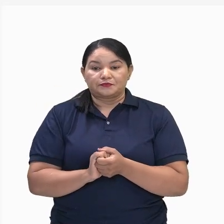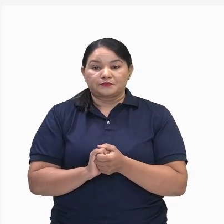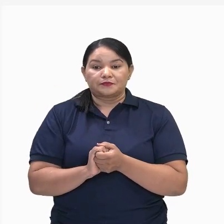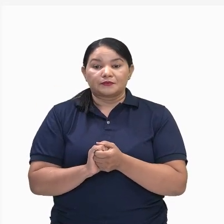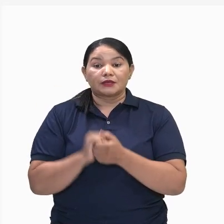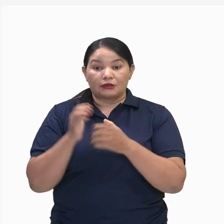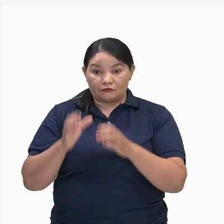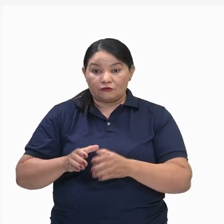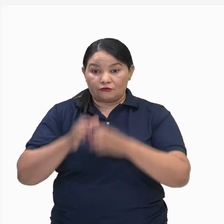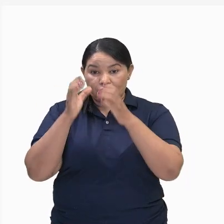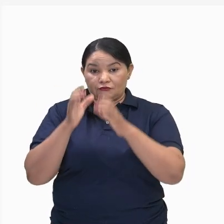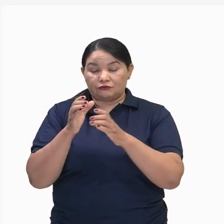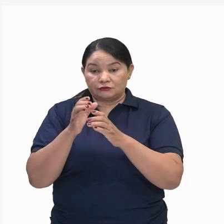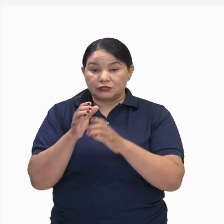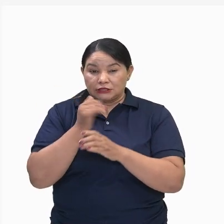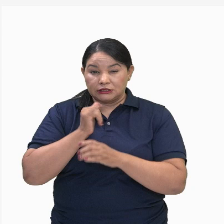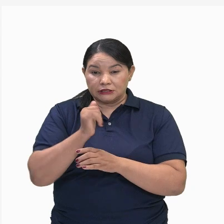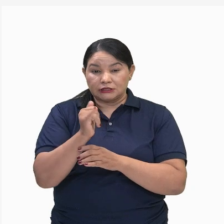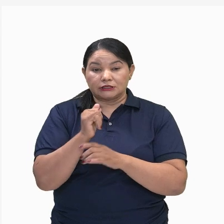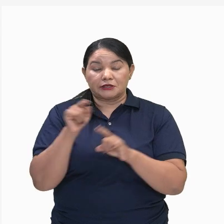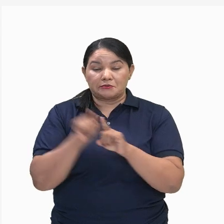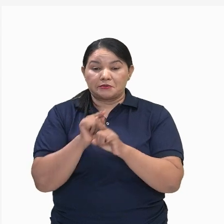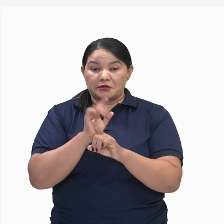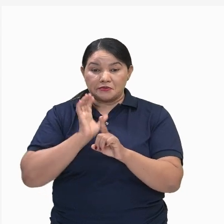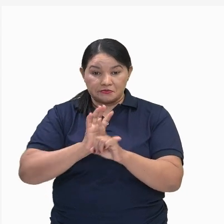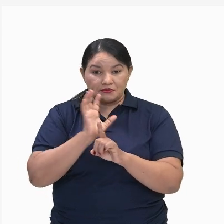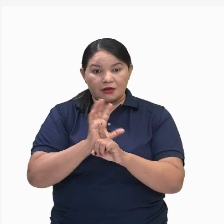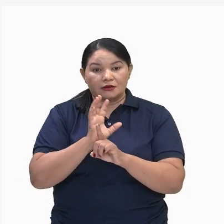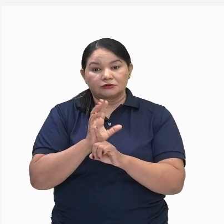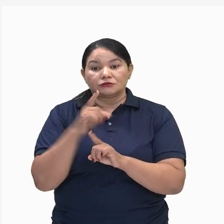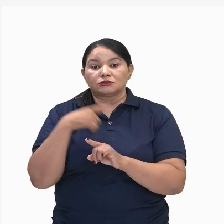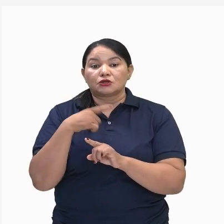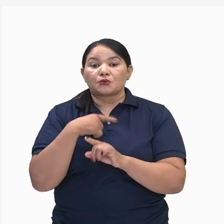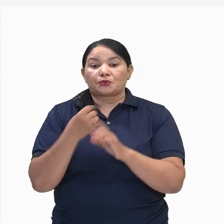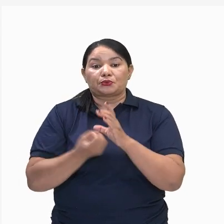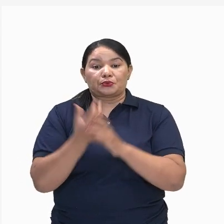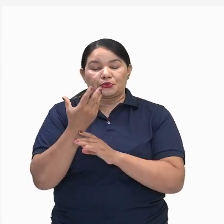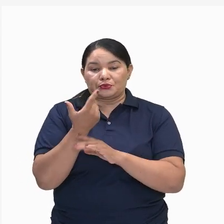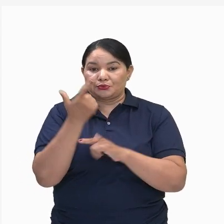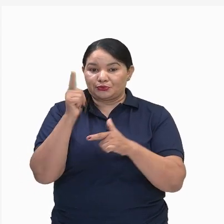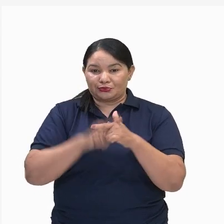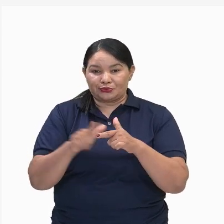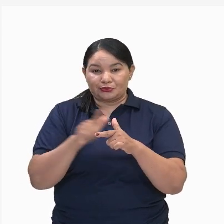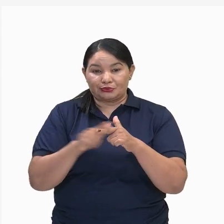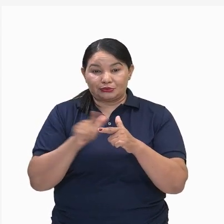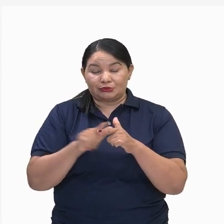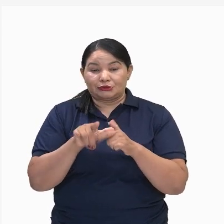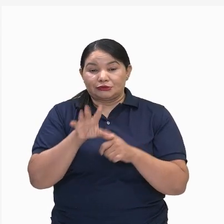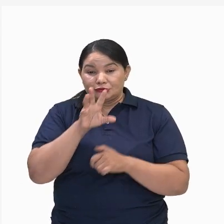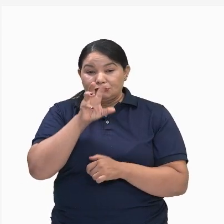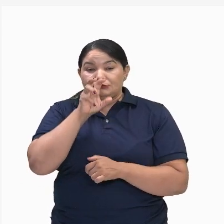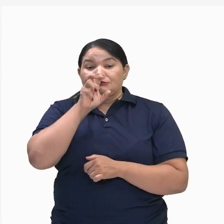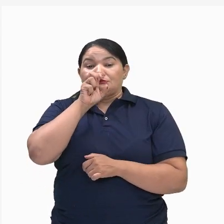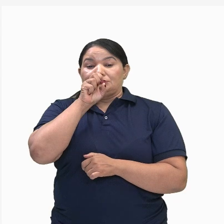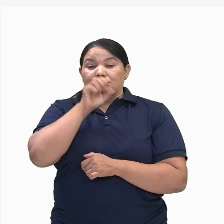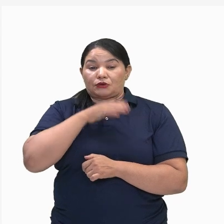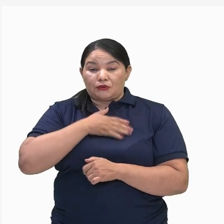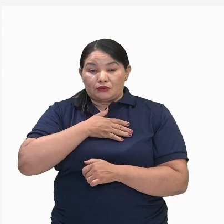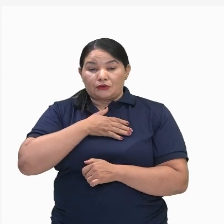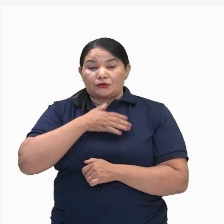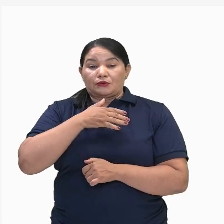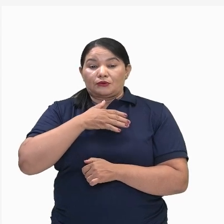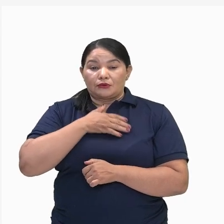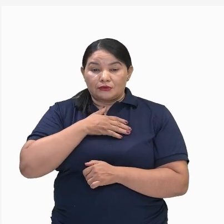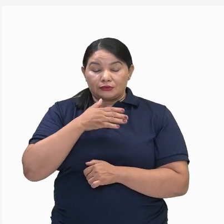os seus impactos gerados, a gente observa o surgimento de problemas respiratórios, como, por exemplo,